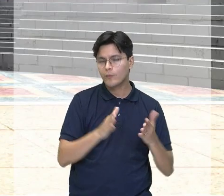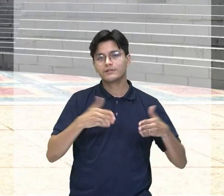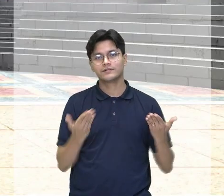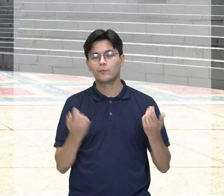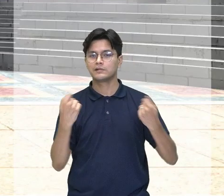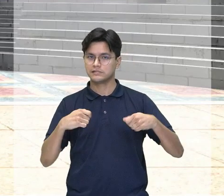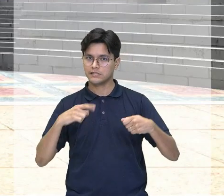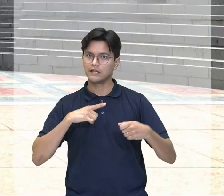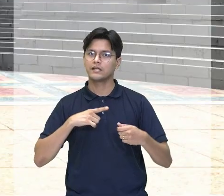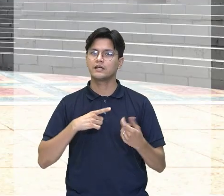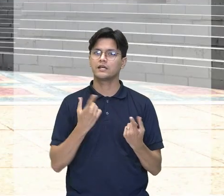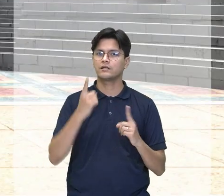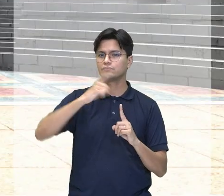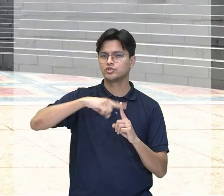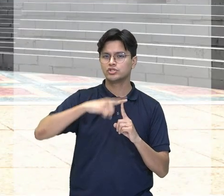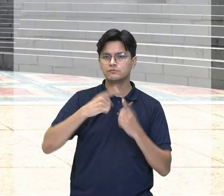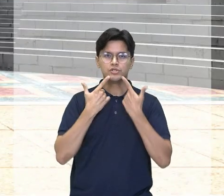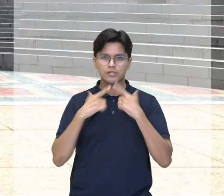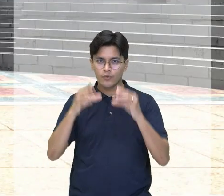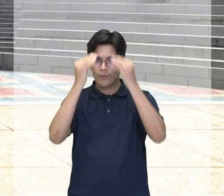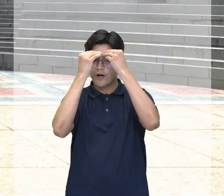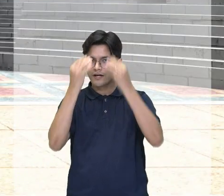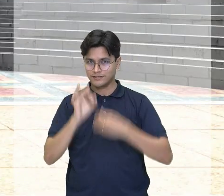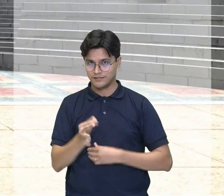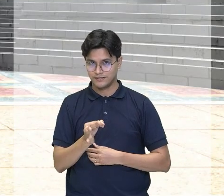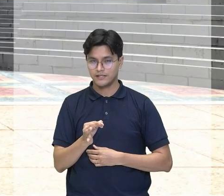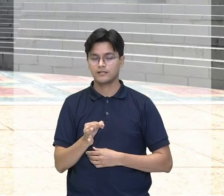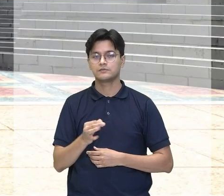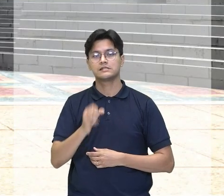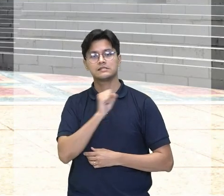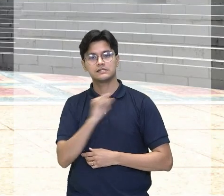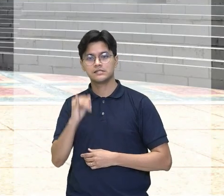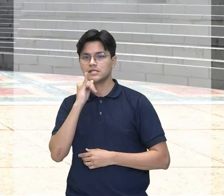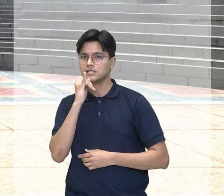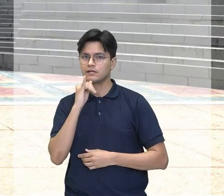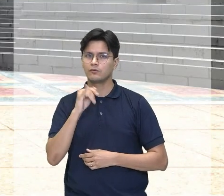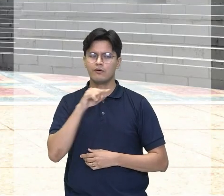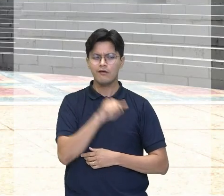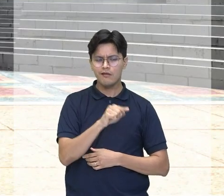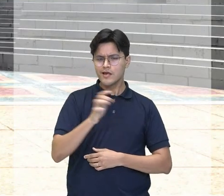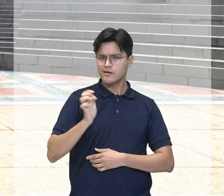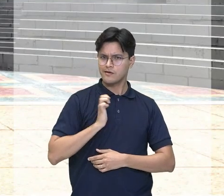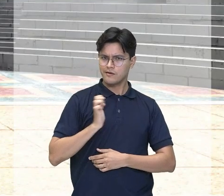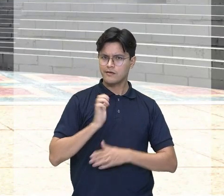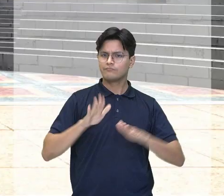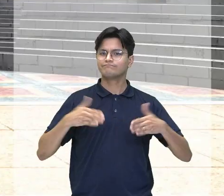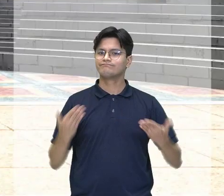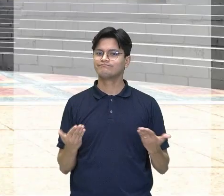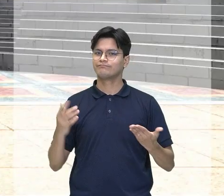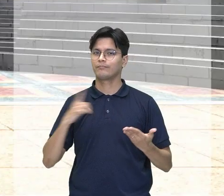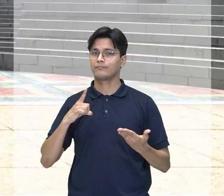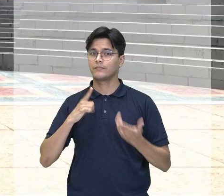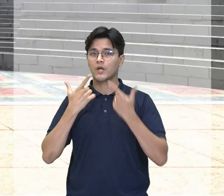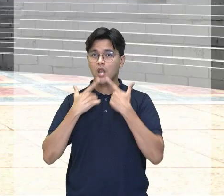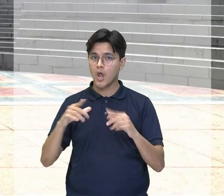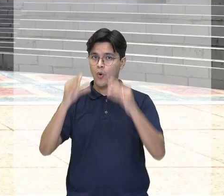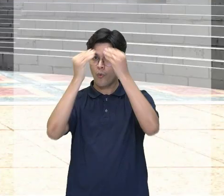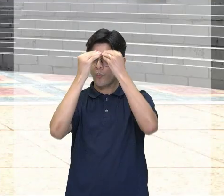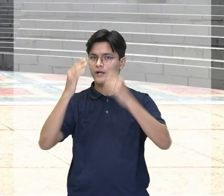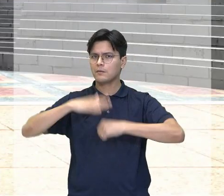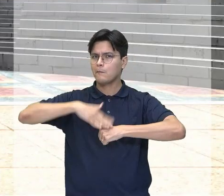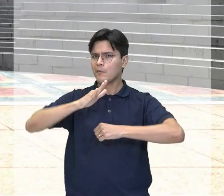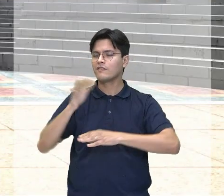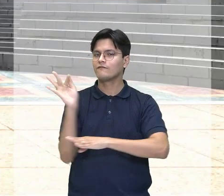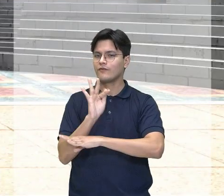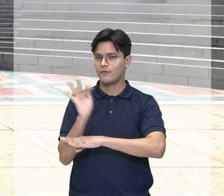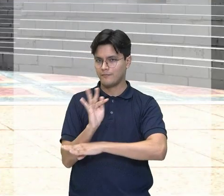é de uma classe alta, dentro de um nível social, ele tem uma linguagem, né, mais formal